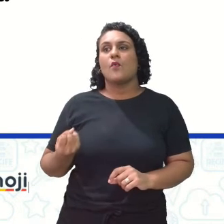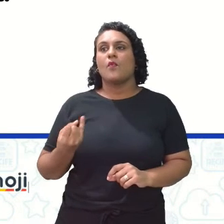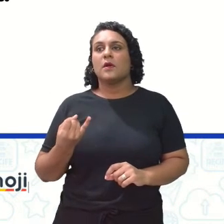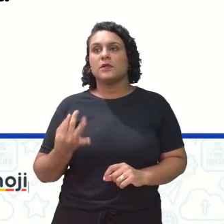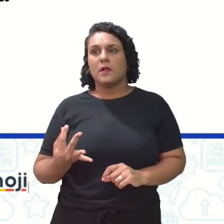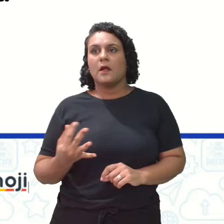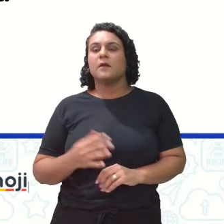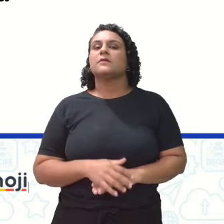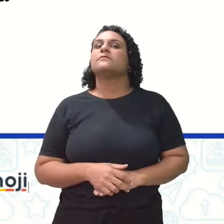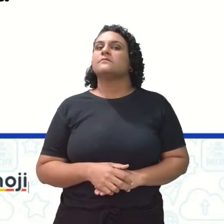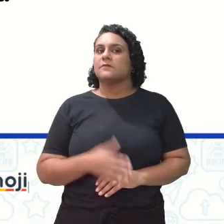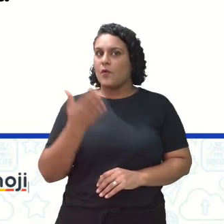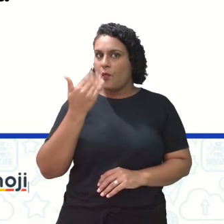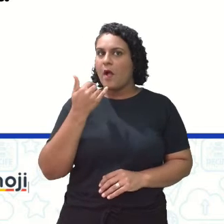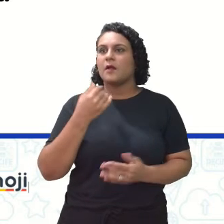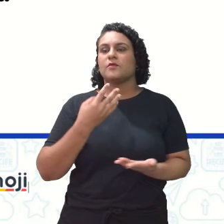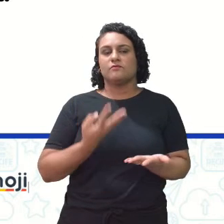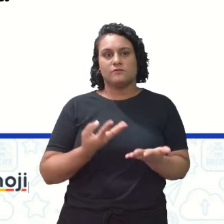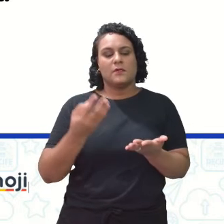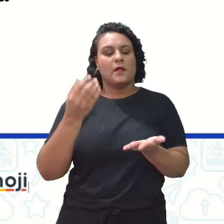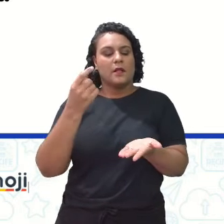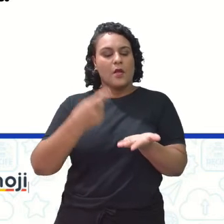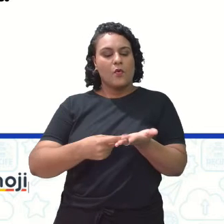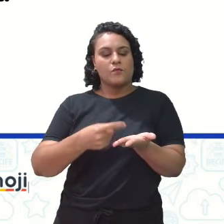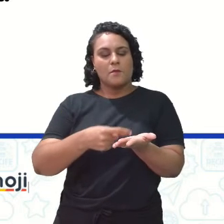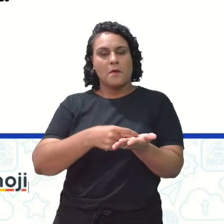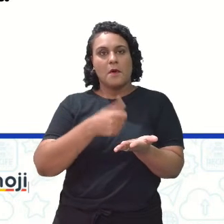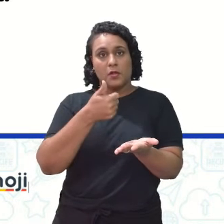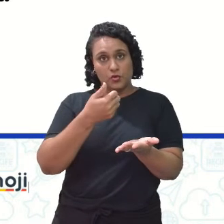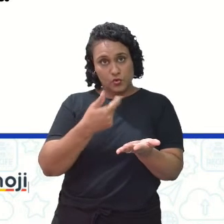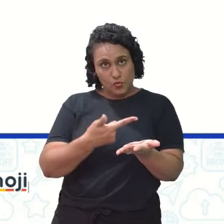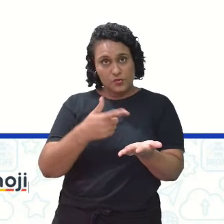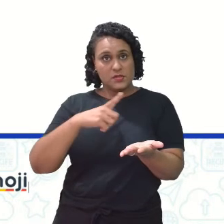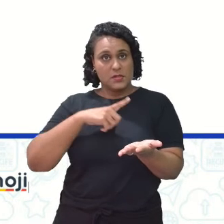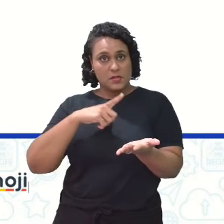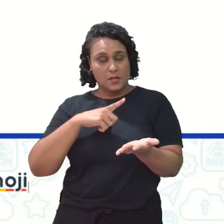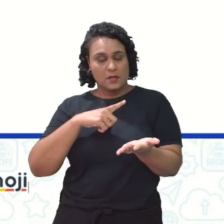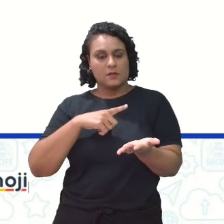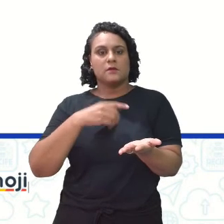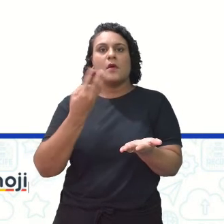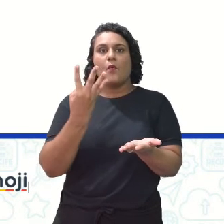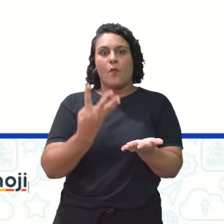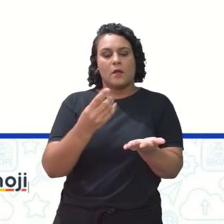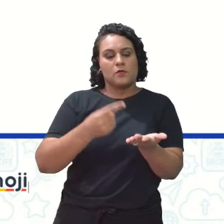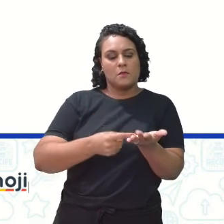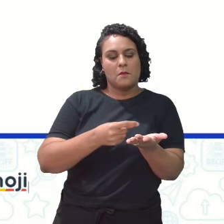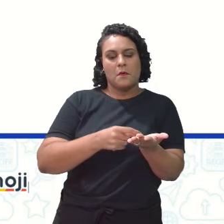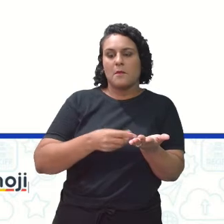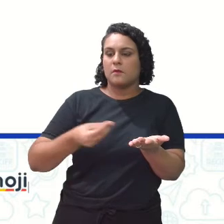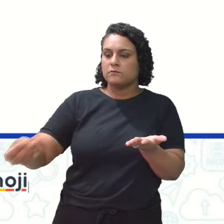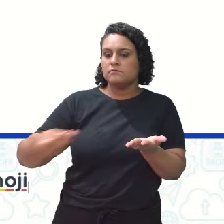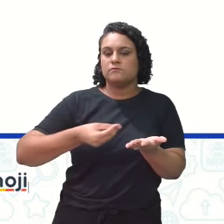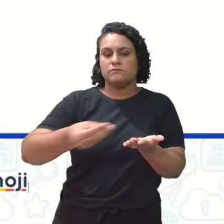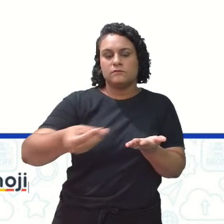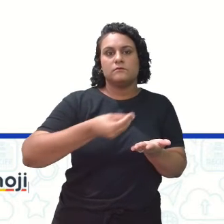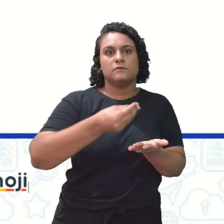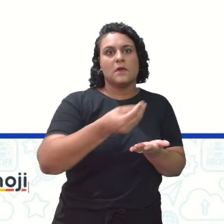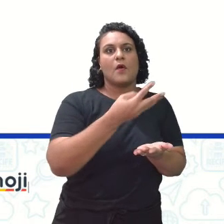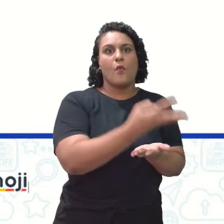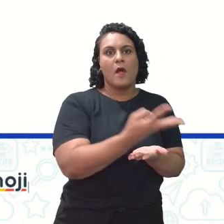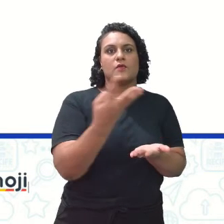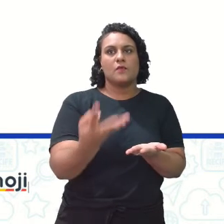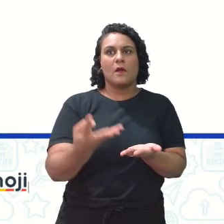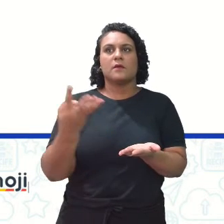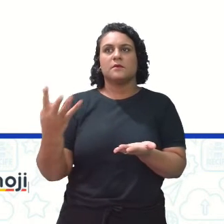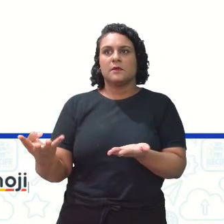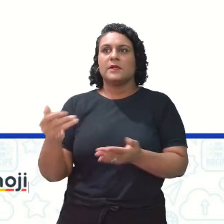comeu. Então, foi 4, como eu falei, num total de 20, certo? Quando a gente pega essa ideia de pedaços, tá?